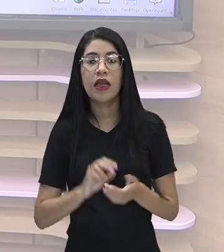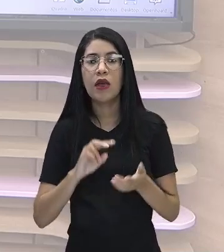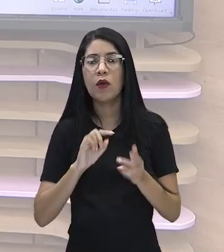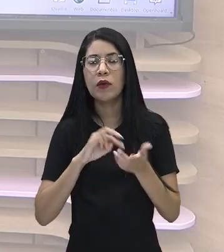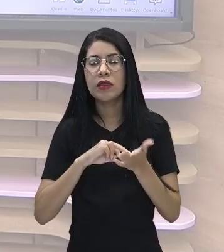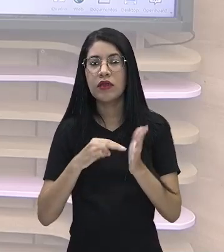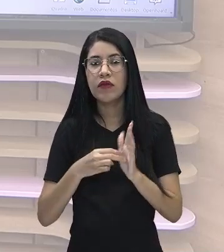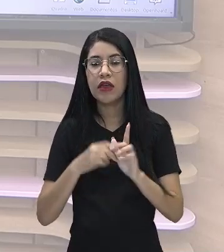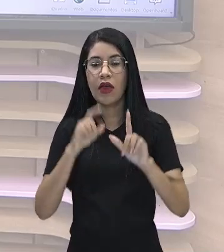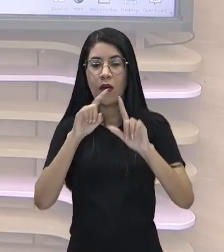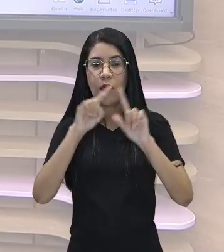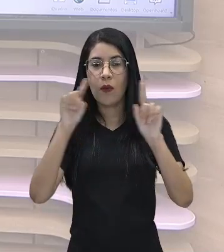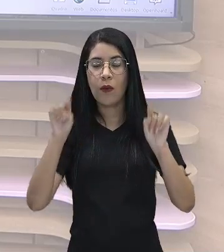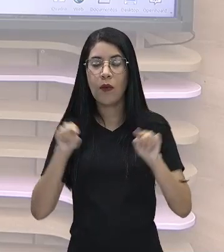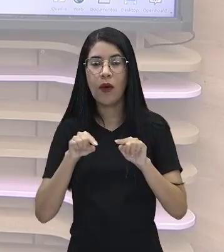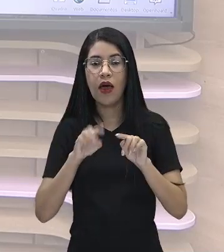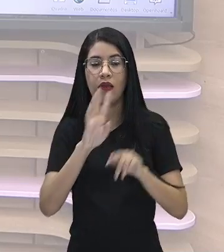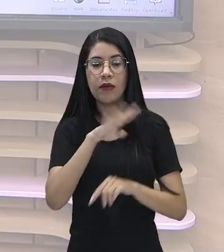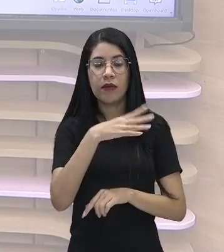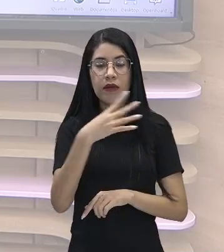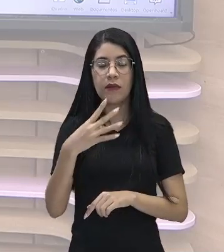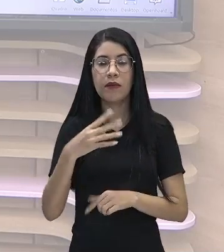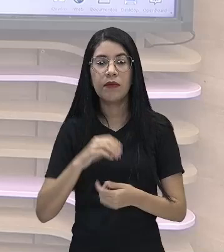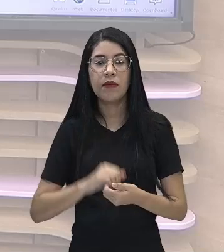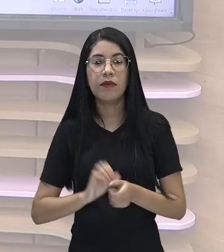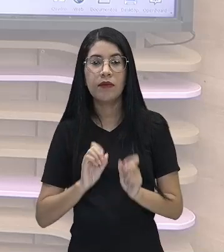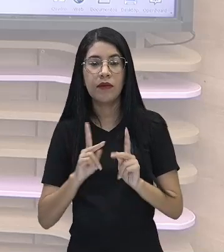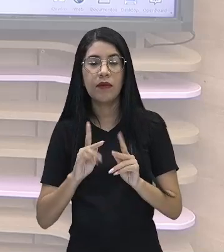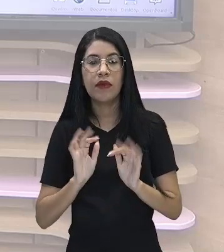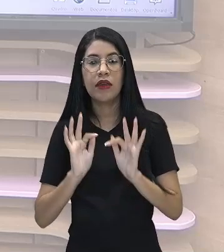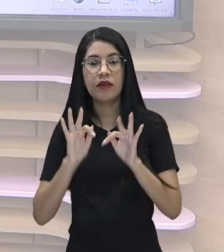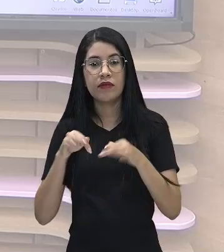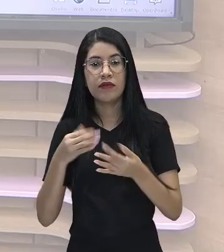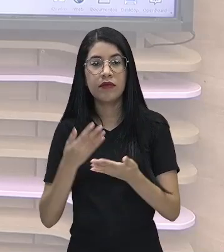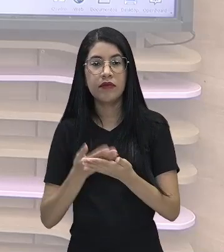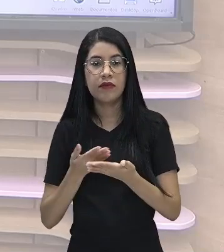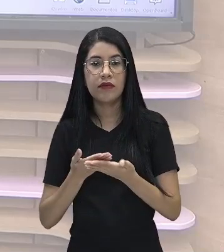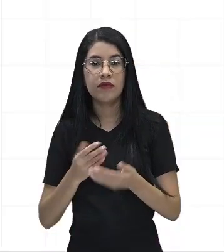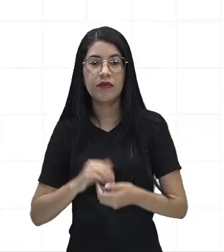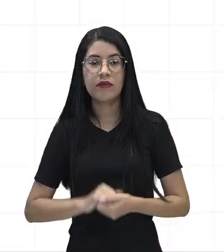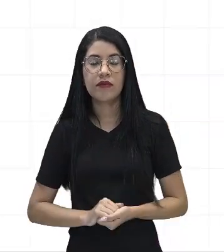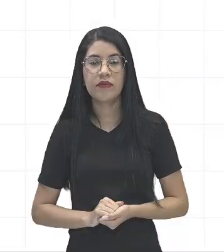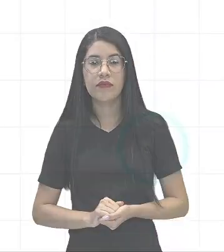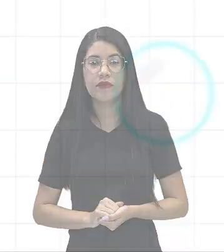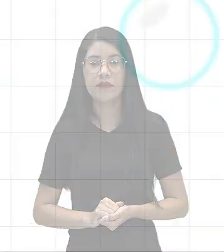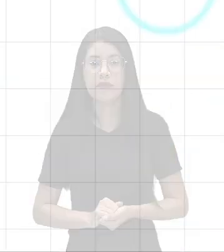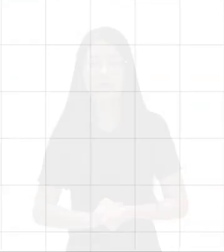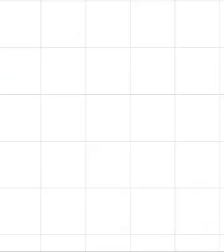quadro e o que é uma tabela, ok? E assim finalizamos a nossa aula.